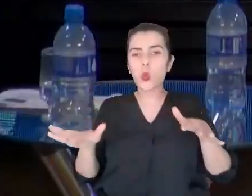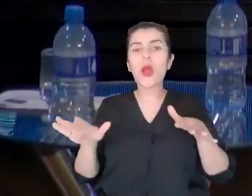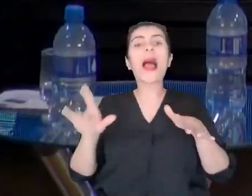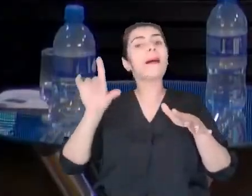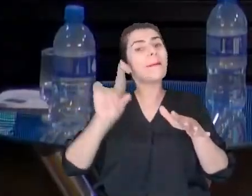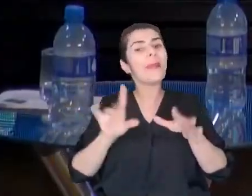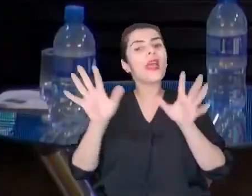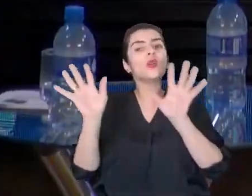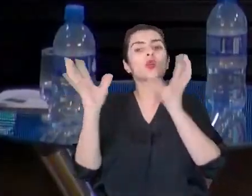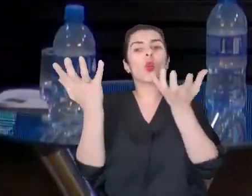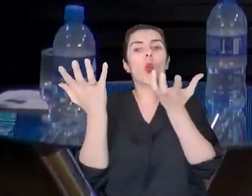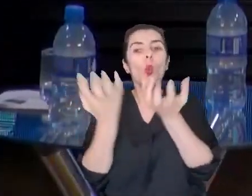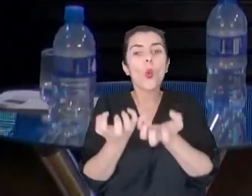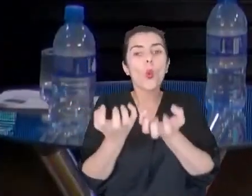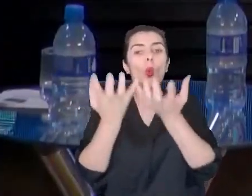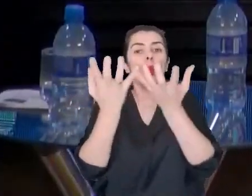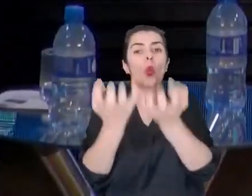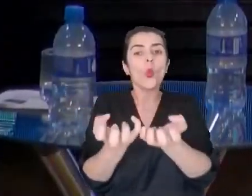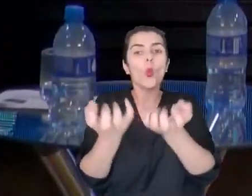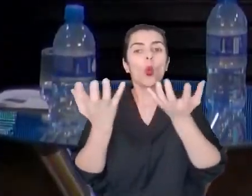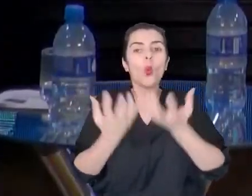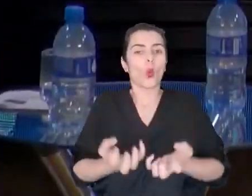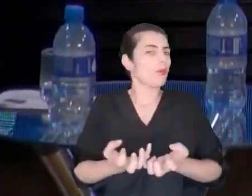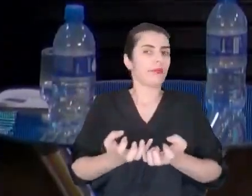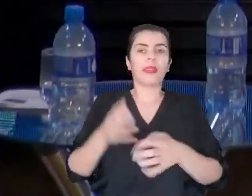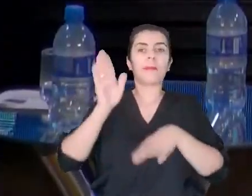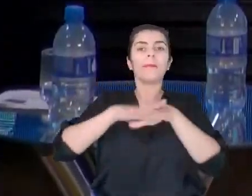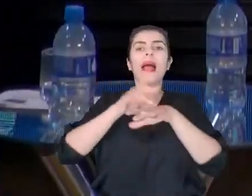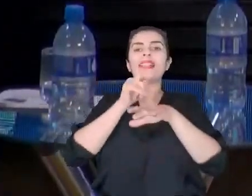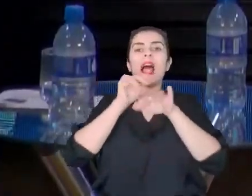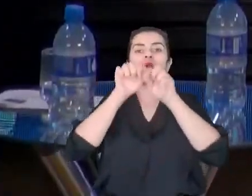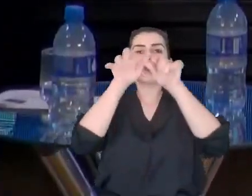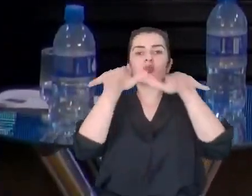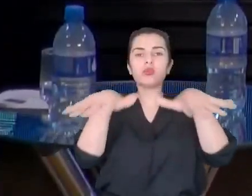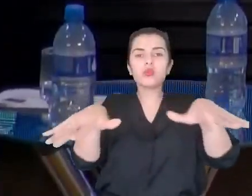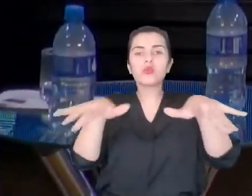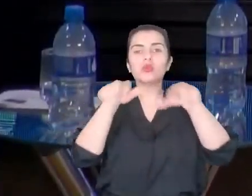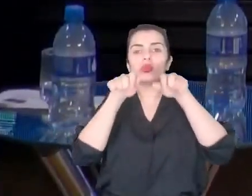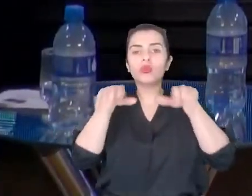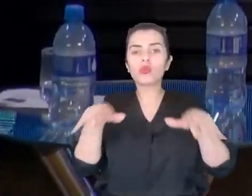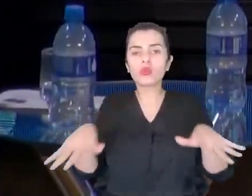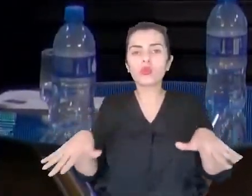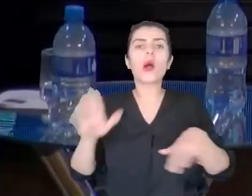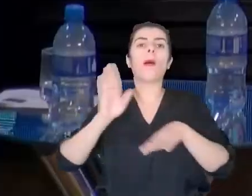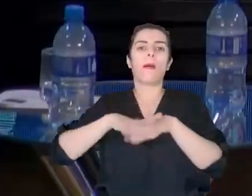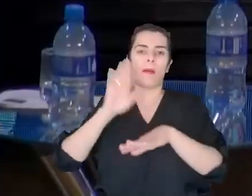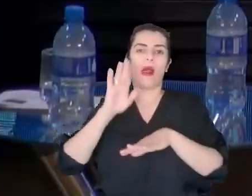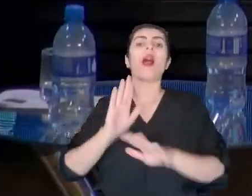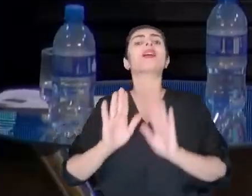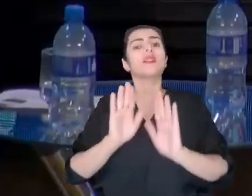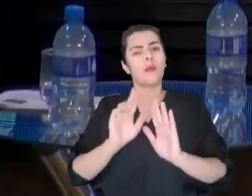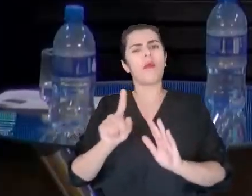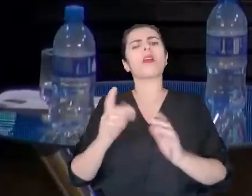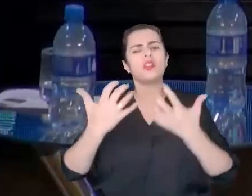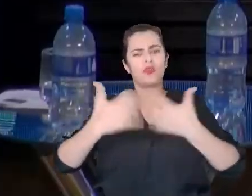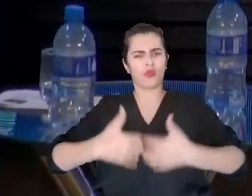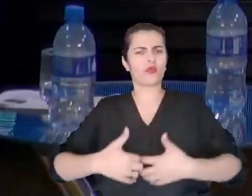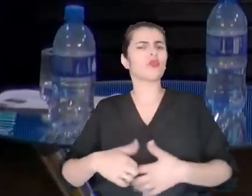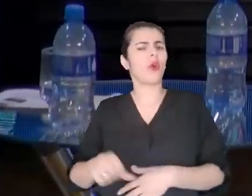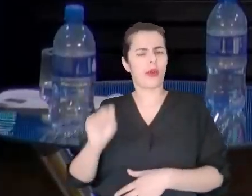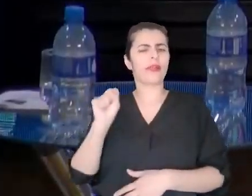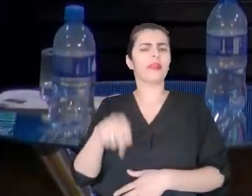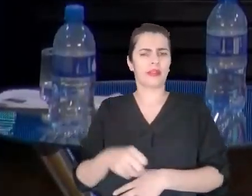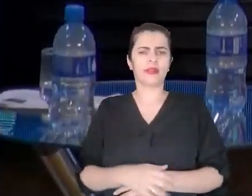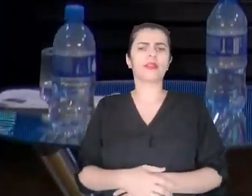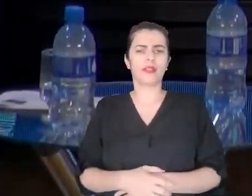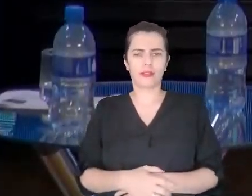material da água que vai ser percolada dentro da pilha, mas tem esse funcionamento, sim.